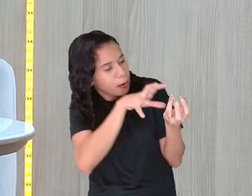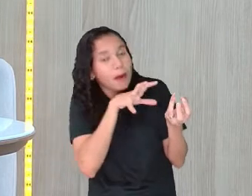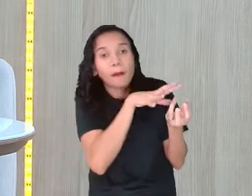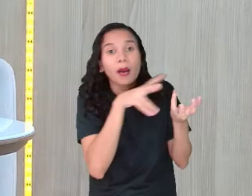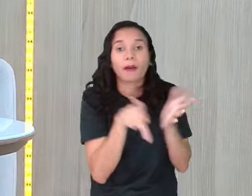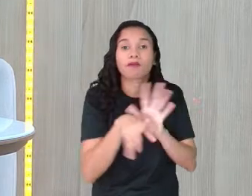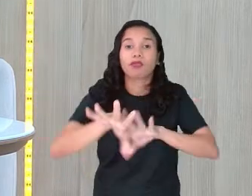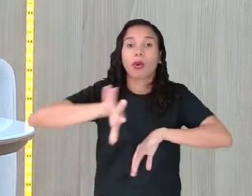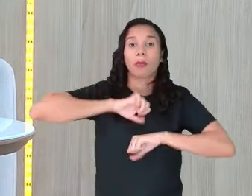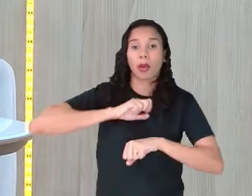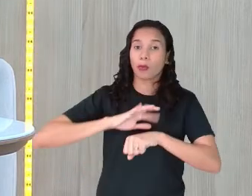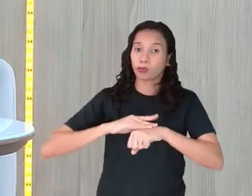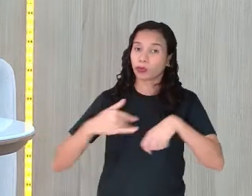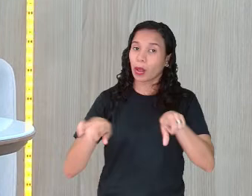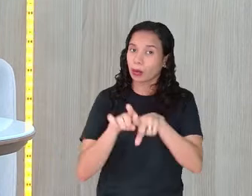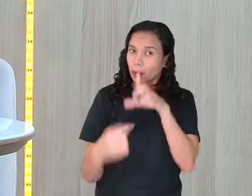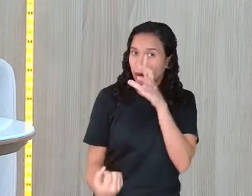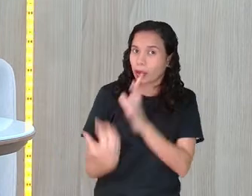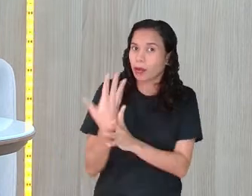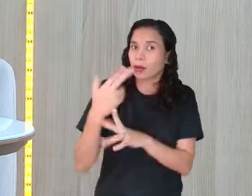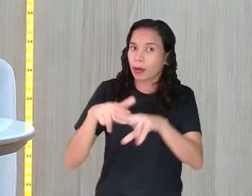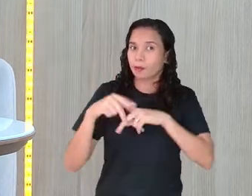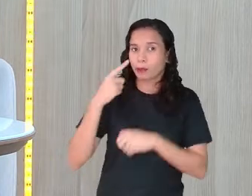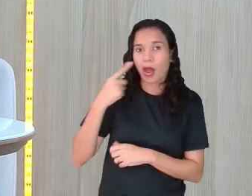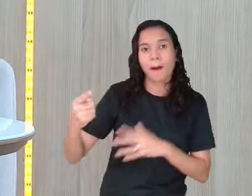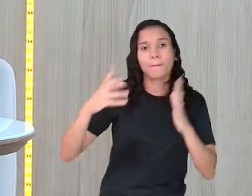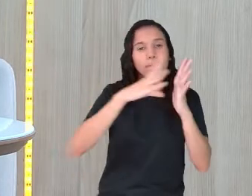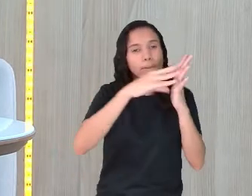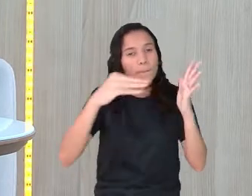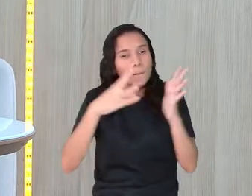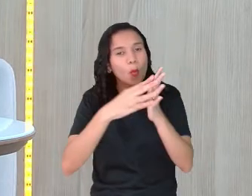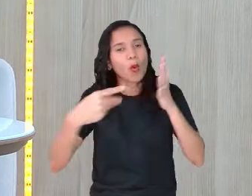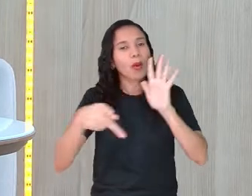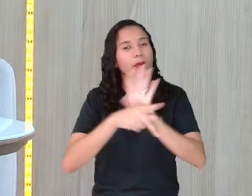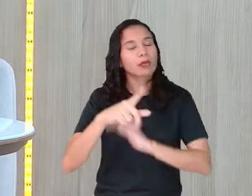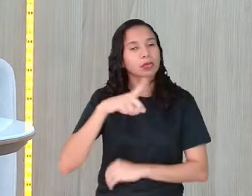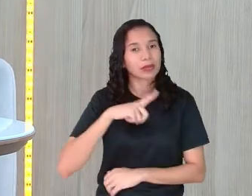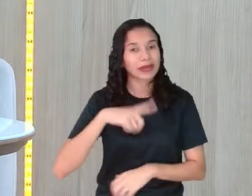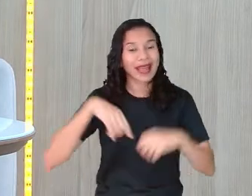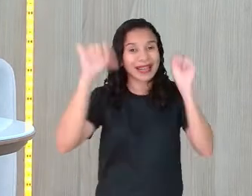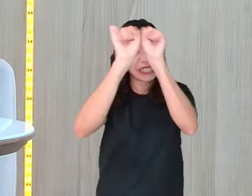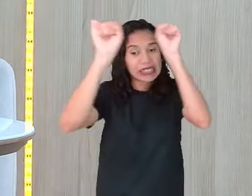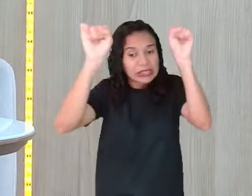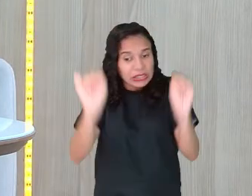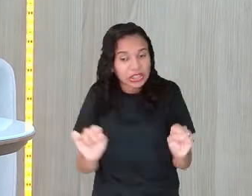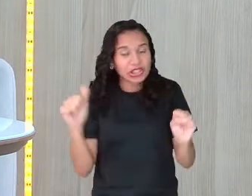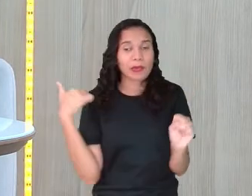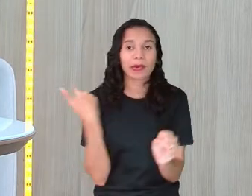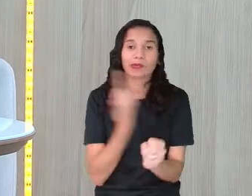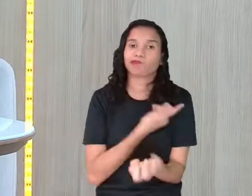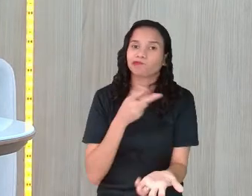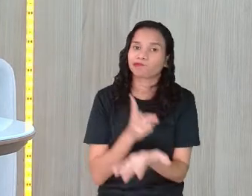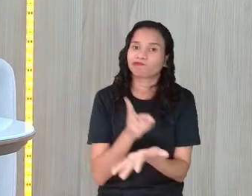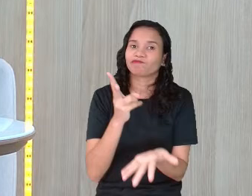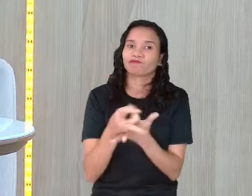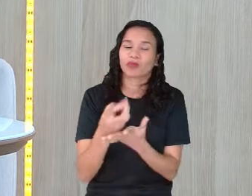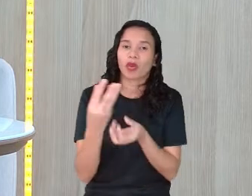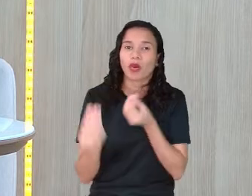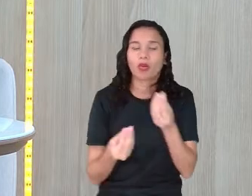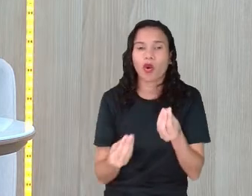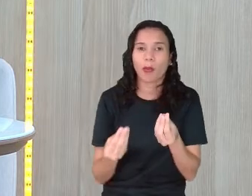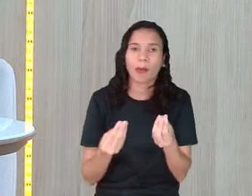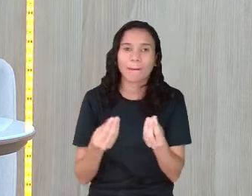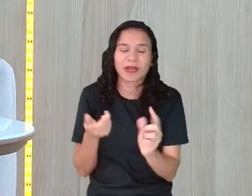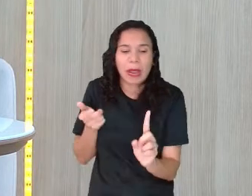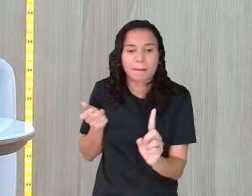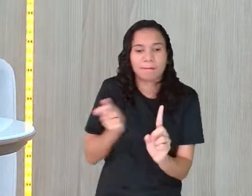As doenças também que surgem por esse modelo, né, de sistema que a gente depreda, né,